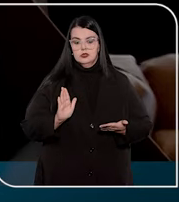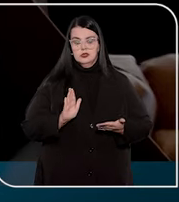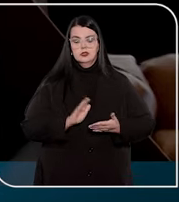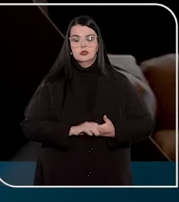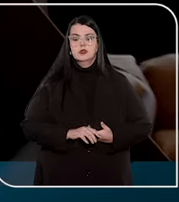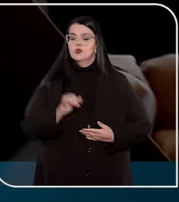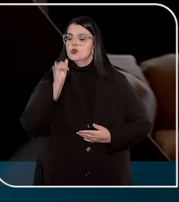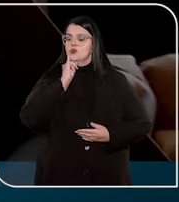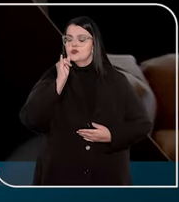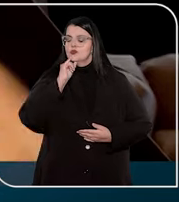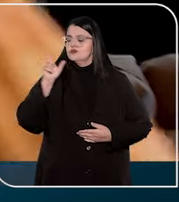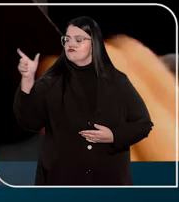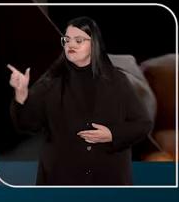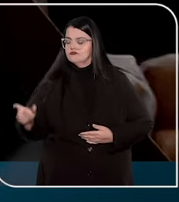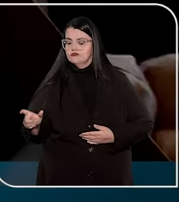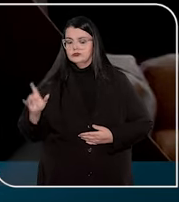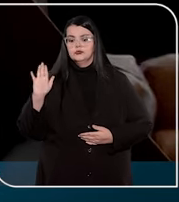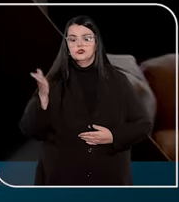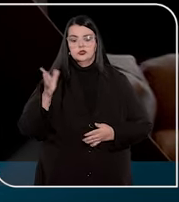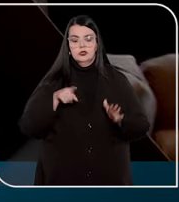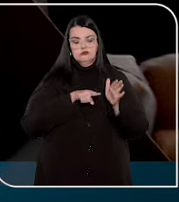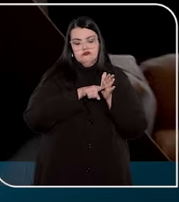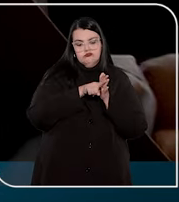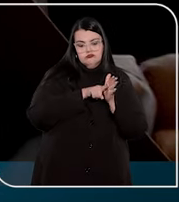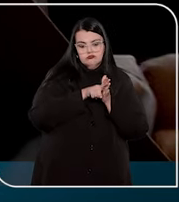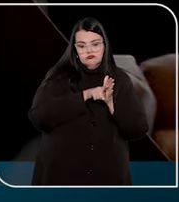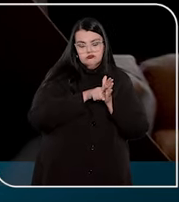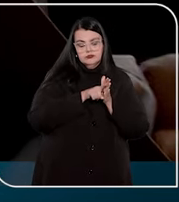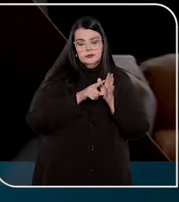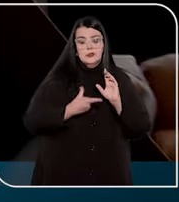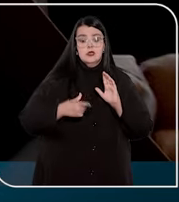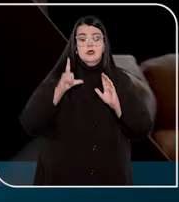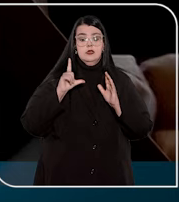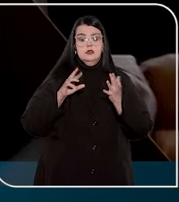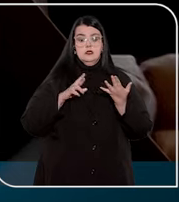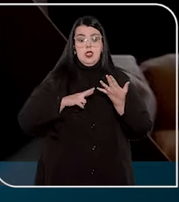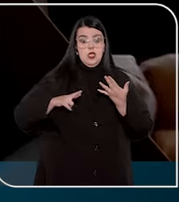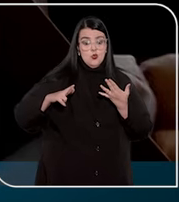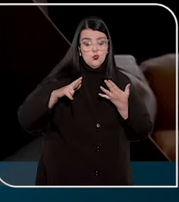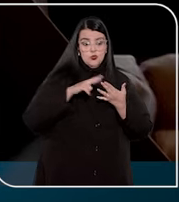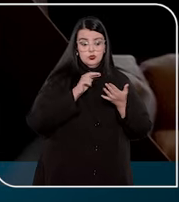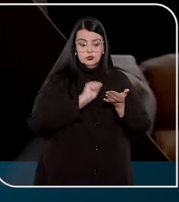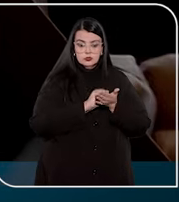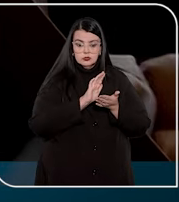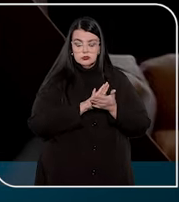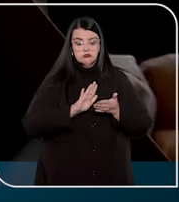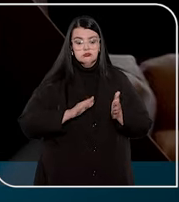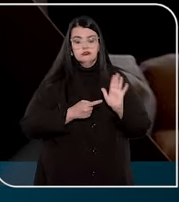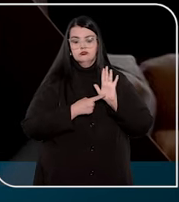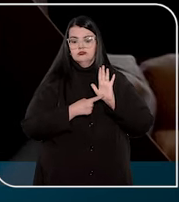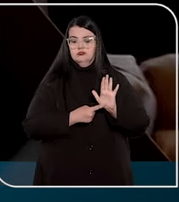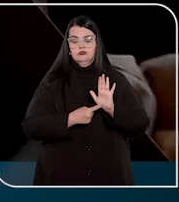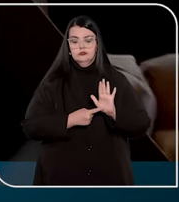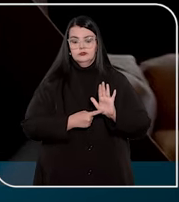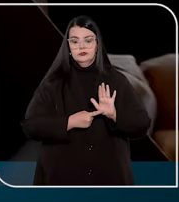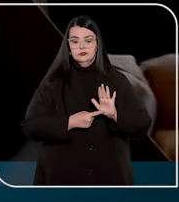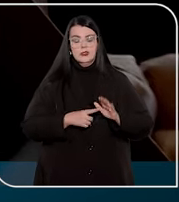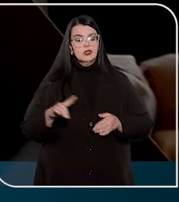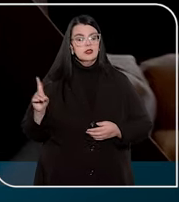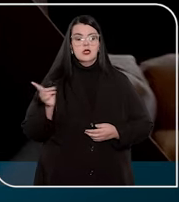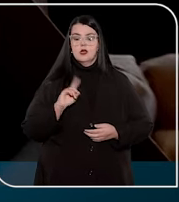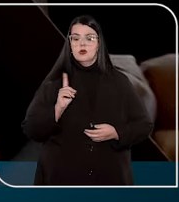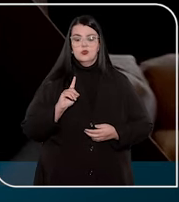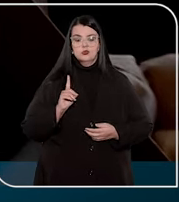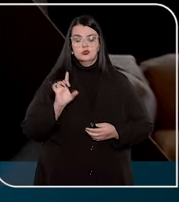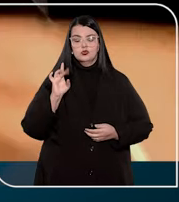o órgão colegiado que fez a apreciação do recurso anterior tem que ter se manifestado. Não basta a manifestação